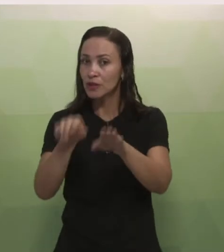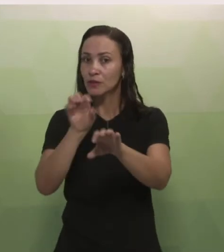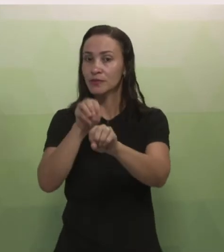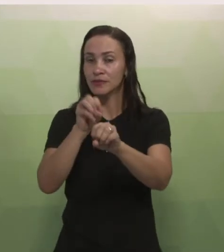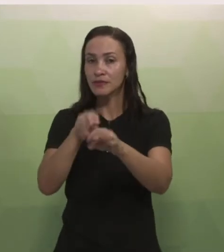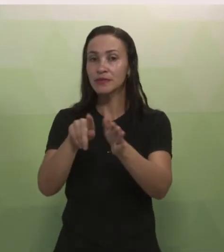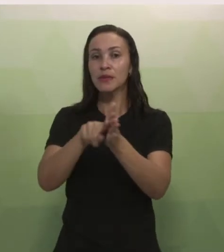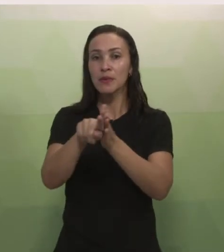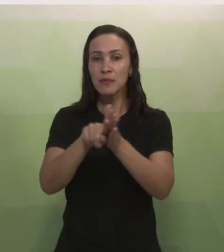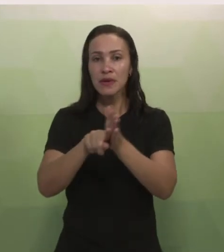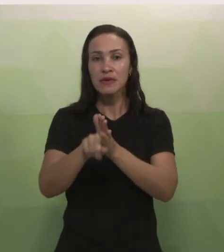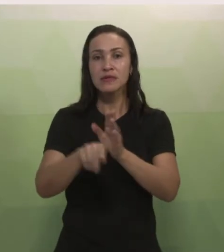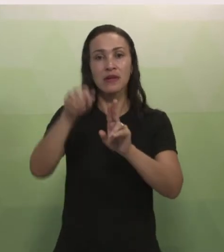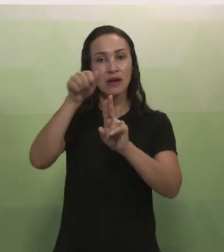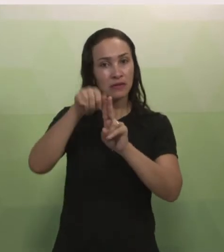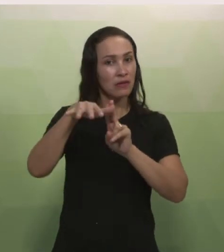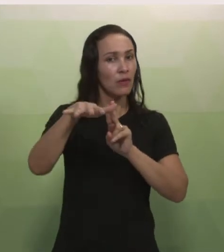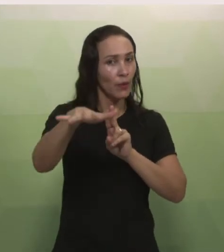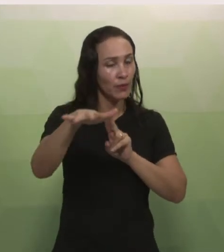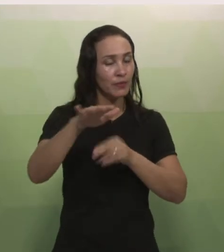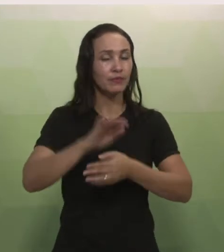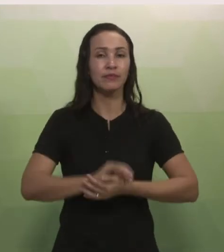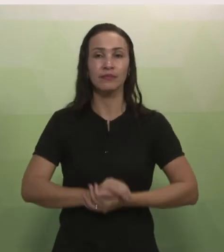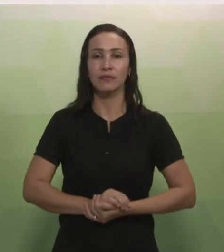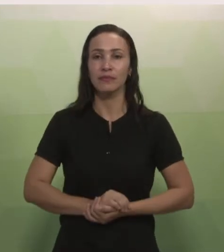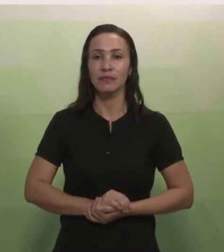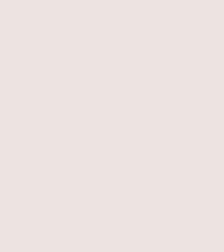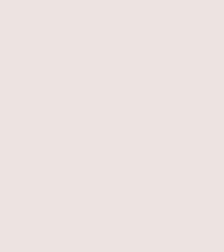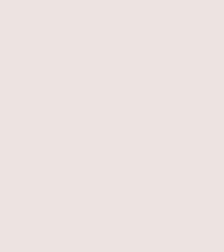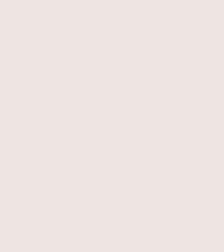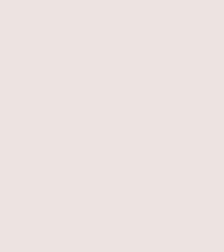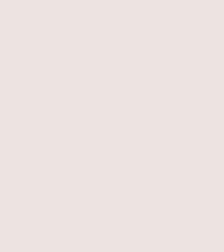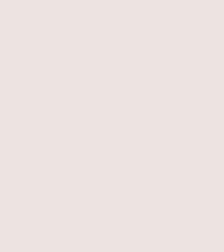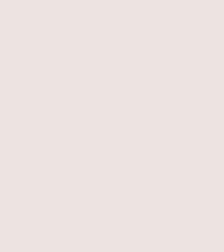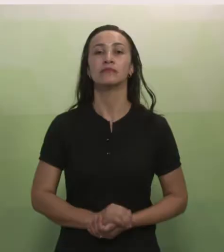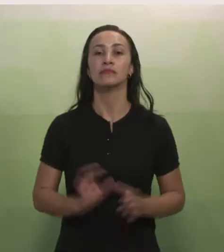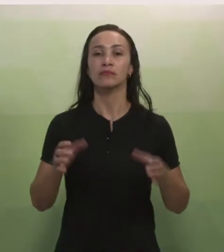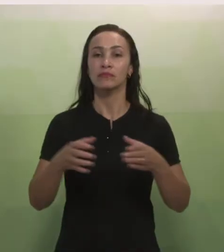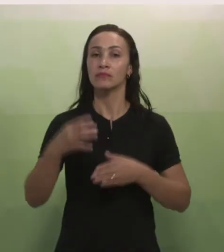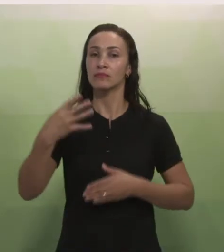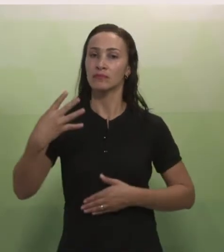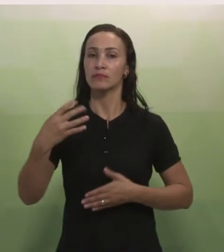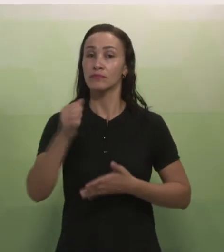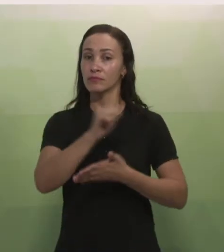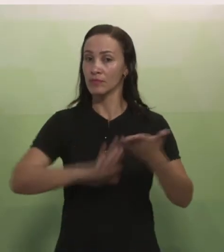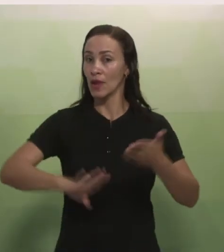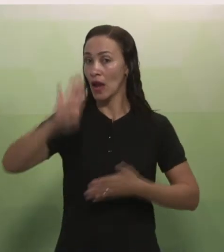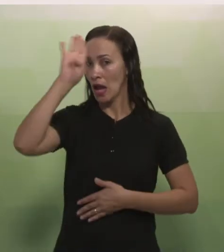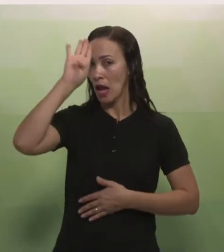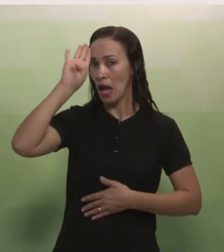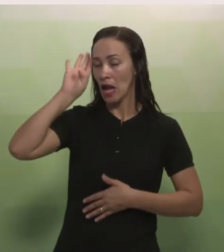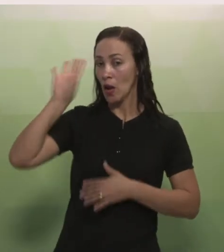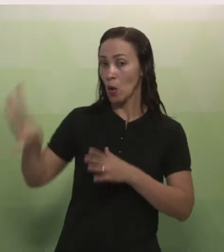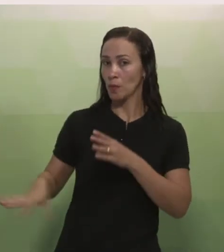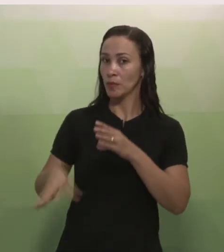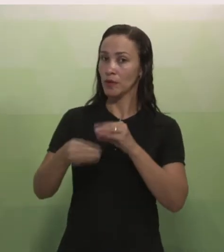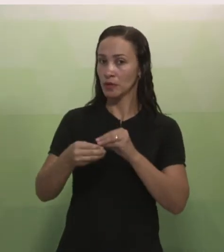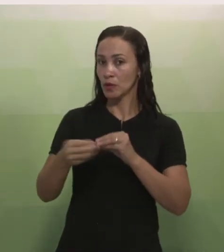ensino, de pesquisa e de extensão. No bloco 4, nós temos atividades